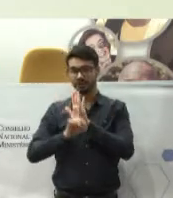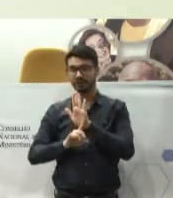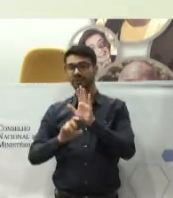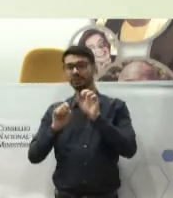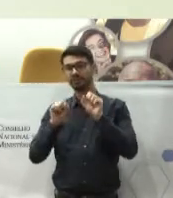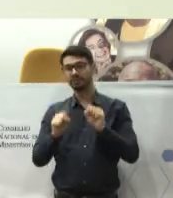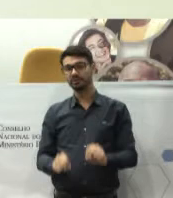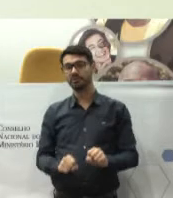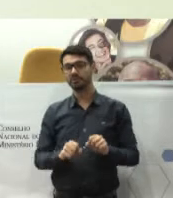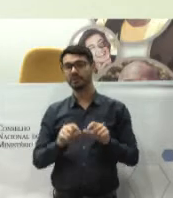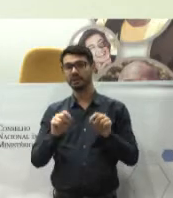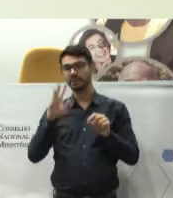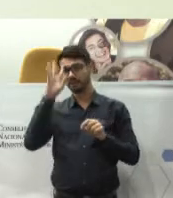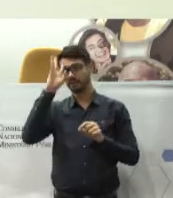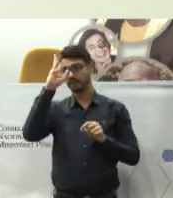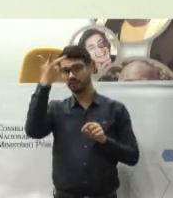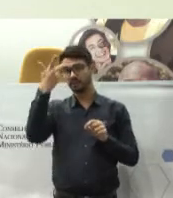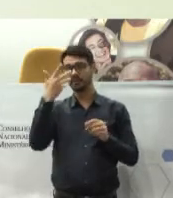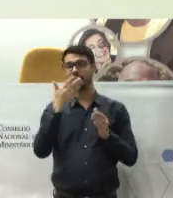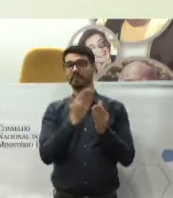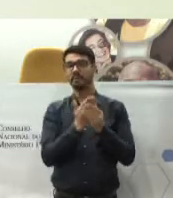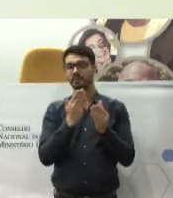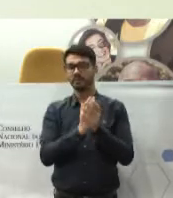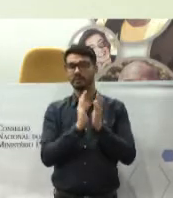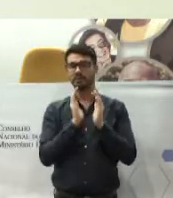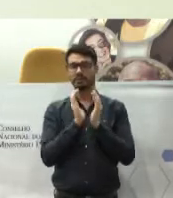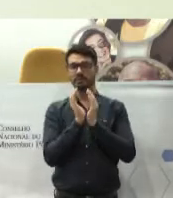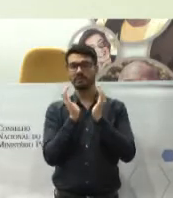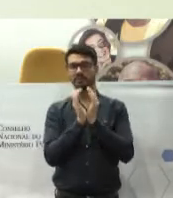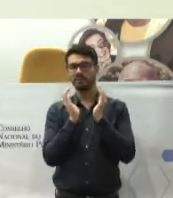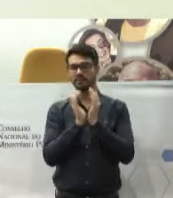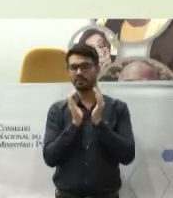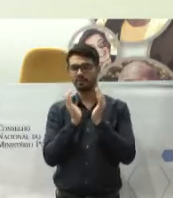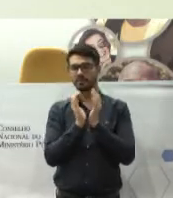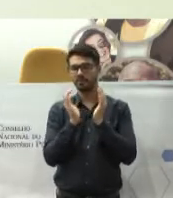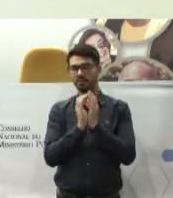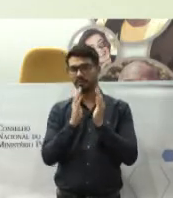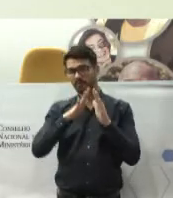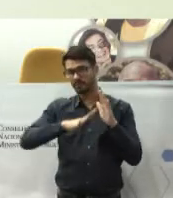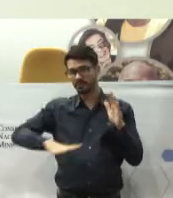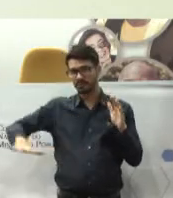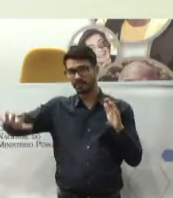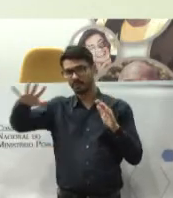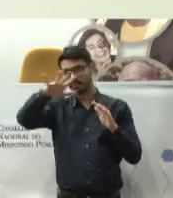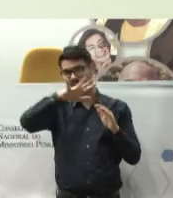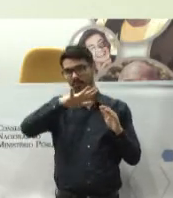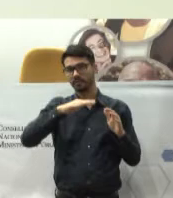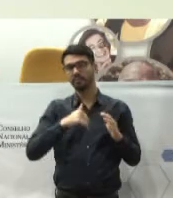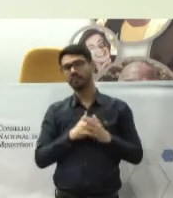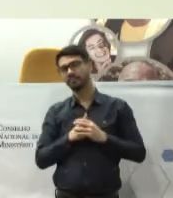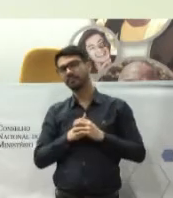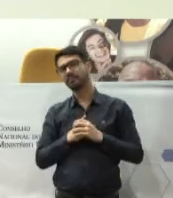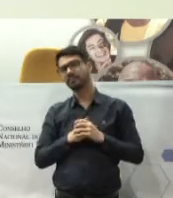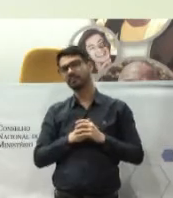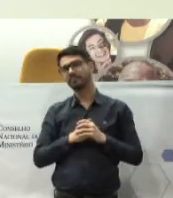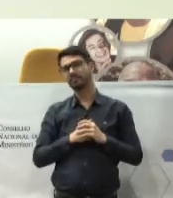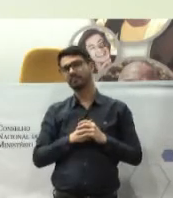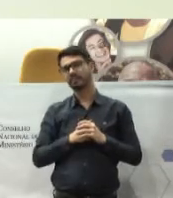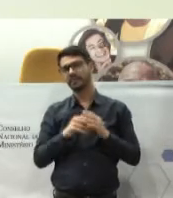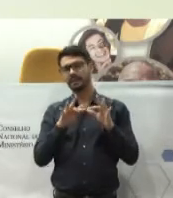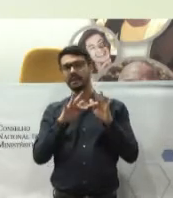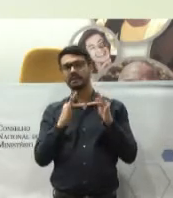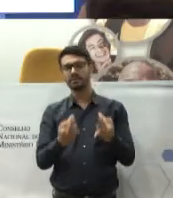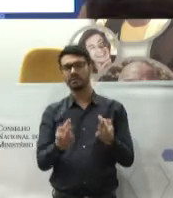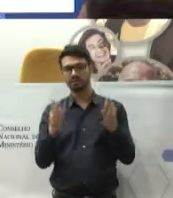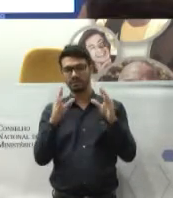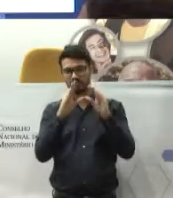estender territorialmente as decisões em processos coletivos para a extensão do litígio. Vamos